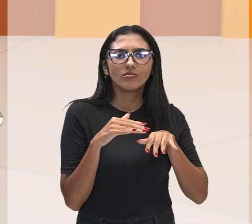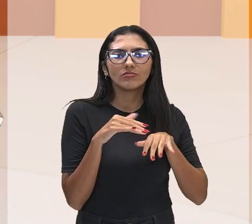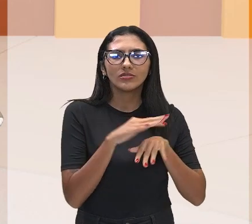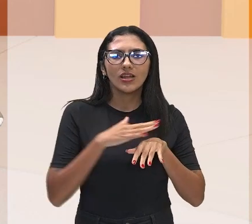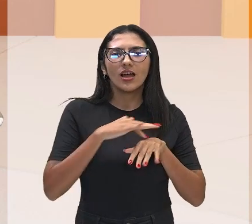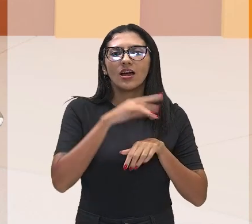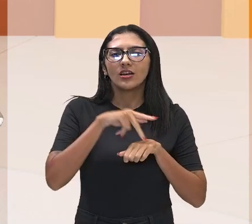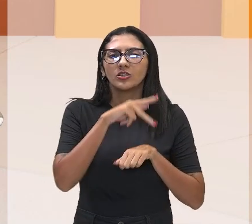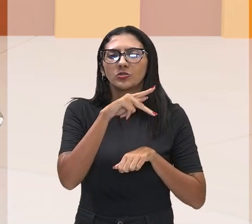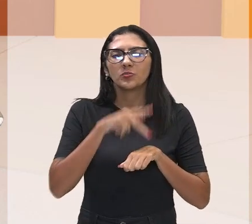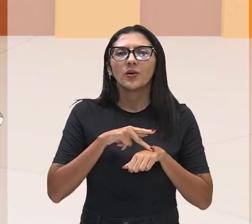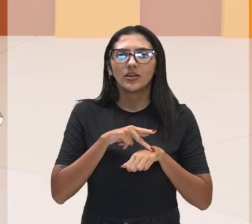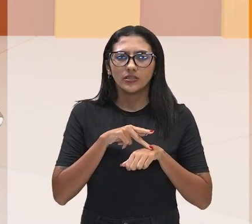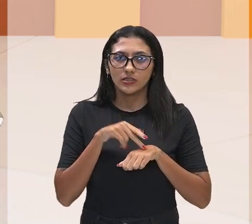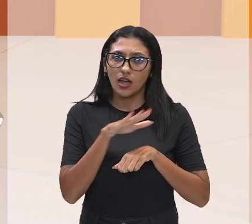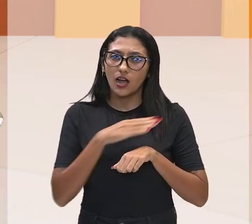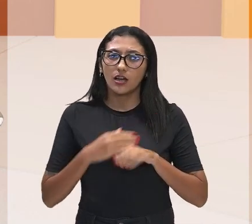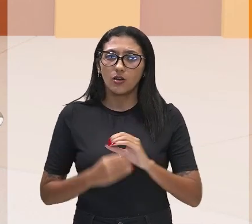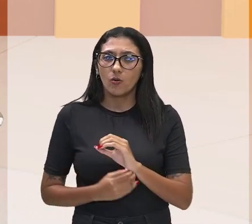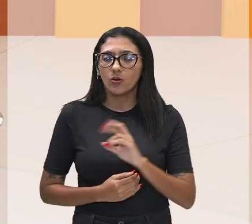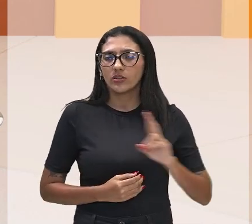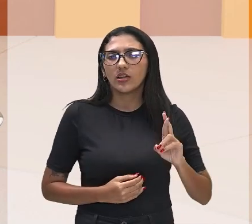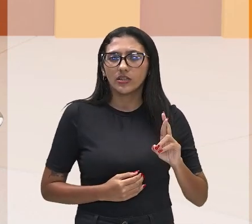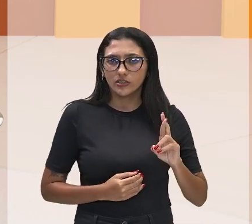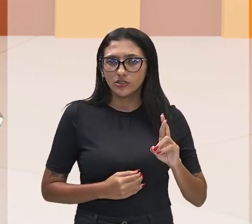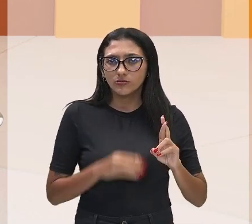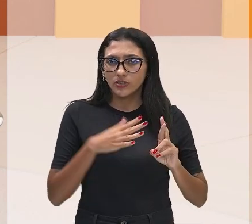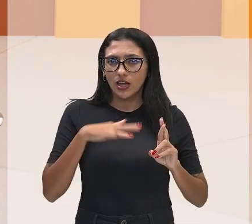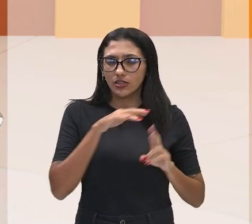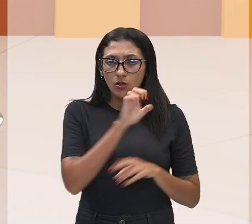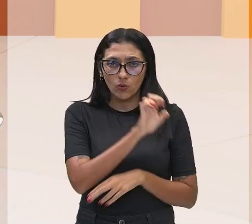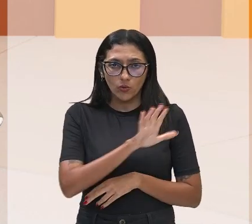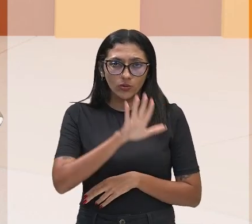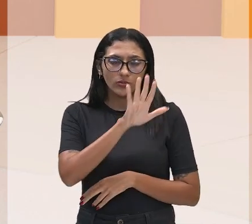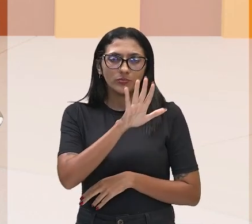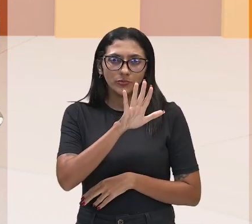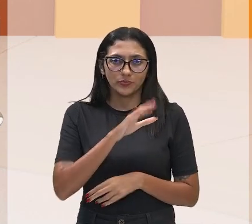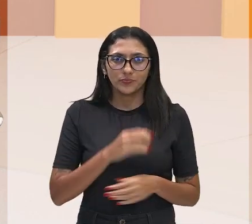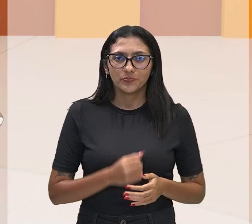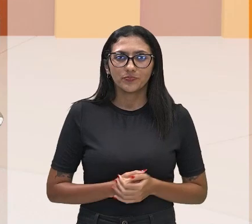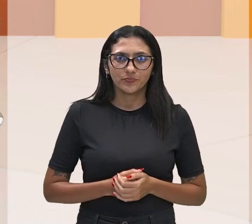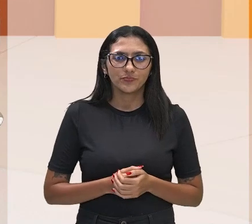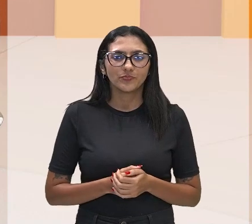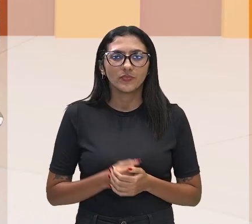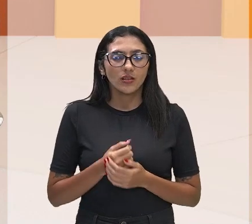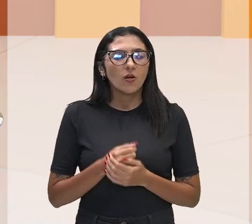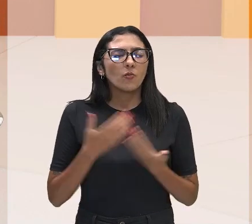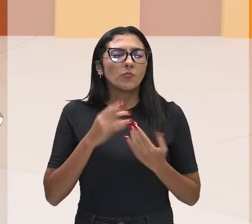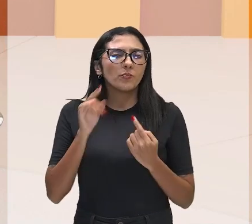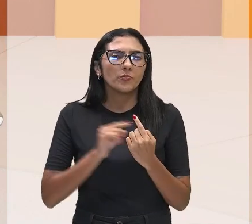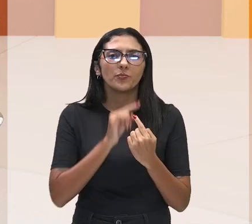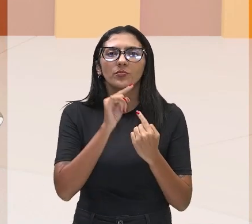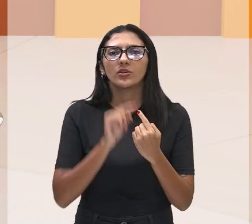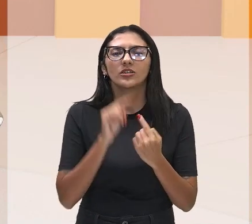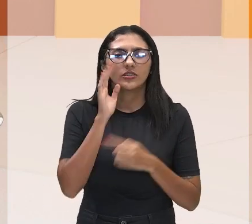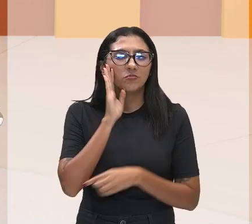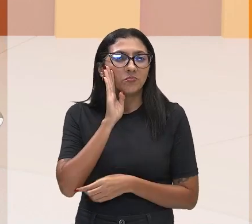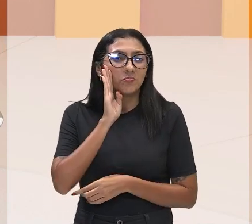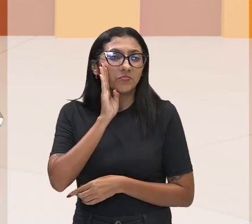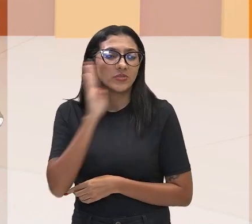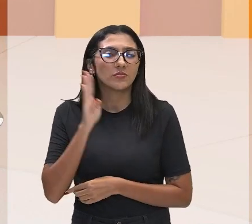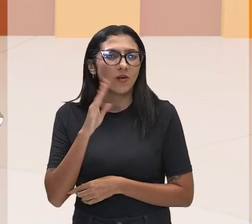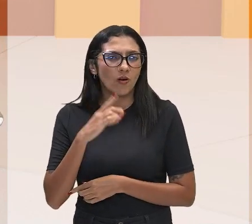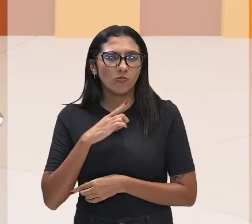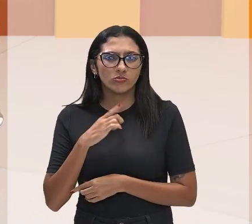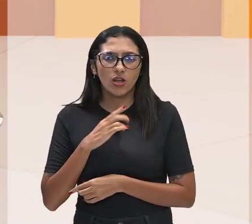porção oriental do território europeu, tá? E um dos principais objetivos, né, de se ter ali a